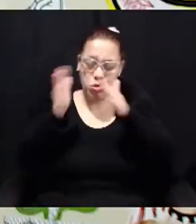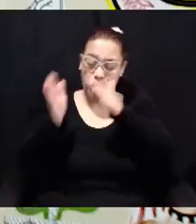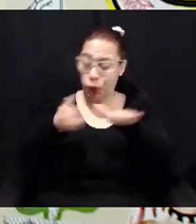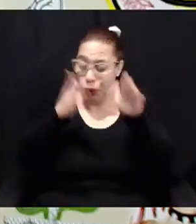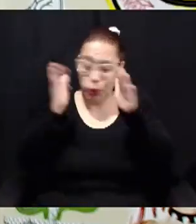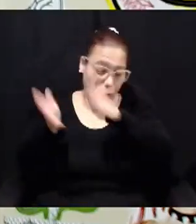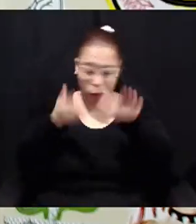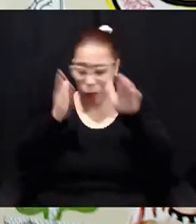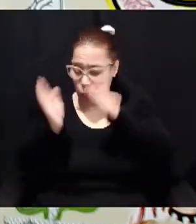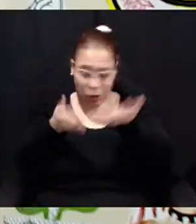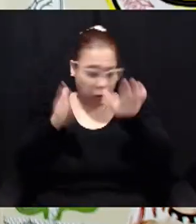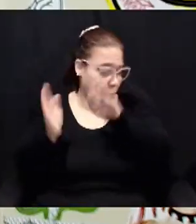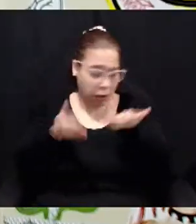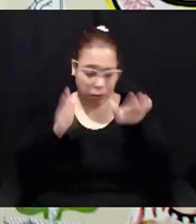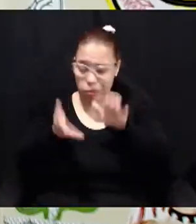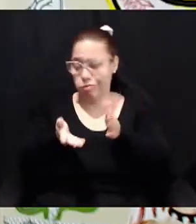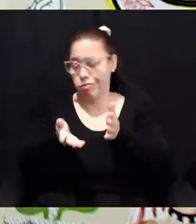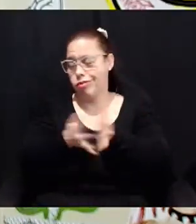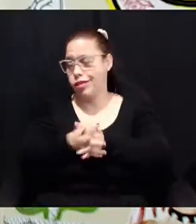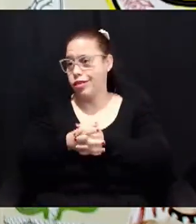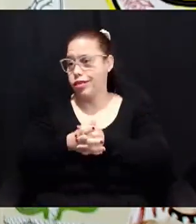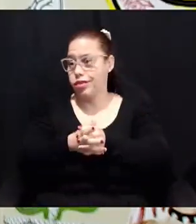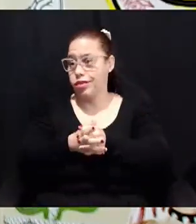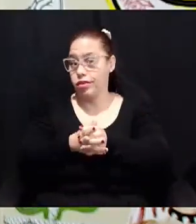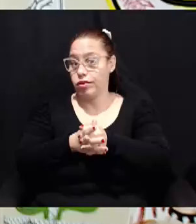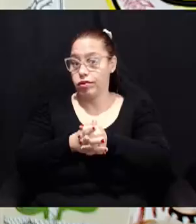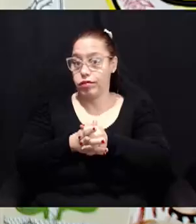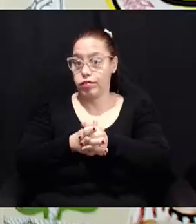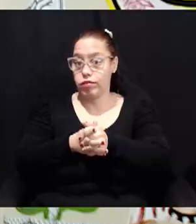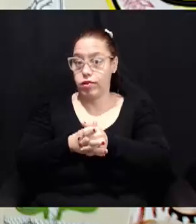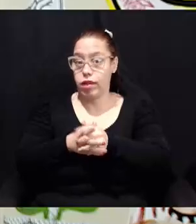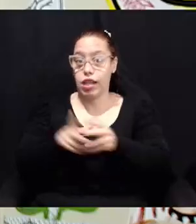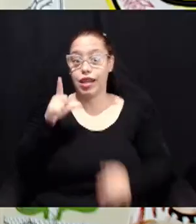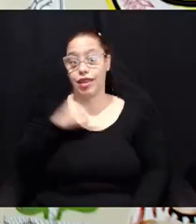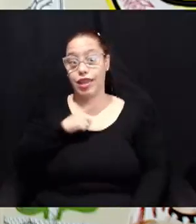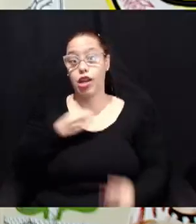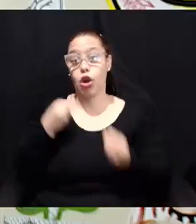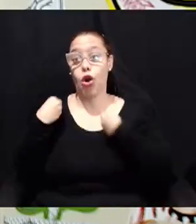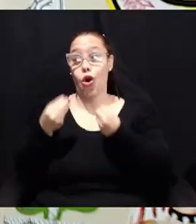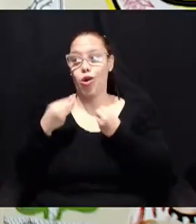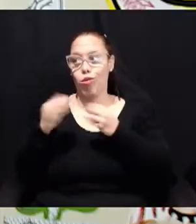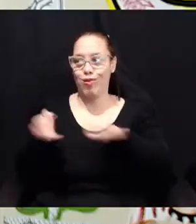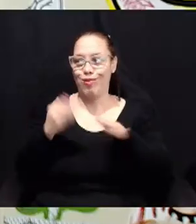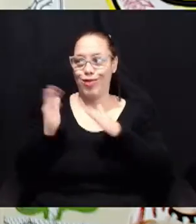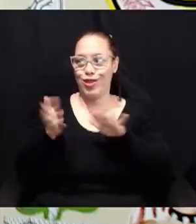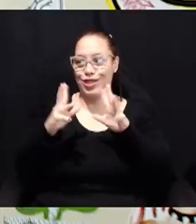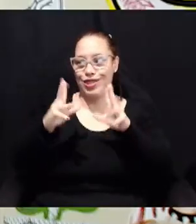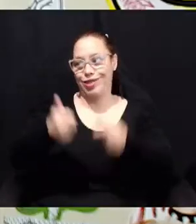Produzir. E a gente só produz se existem condições para produzir, né? Então a gente tem que...